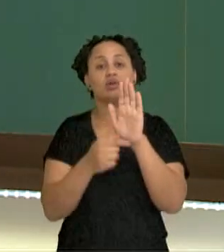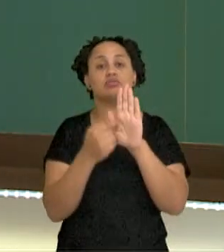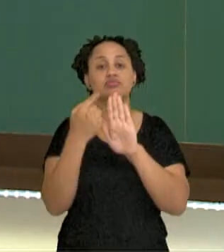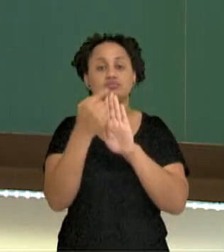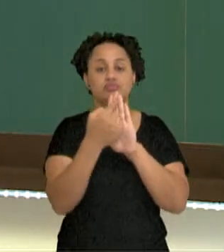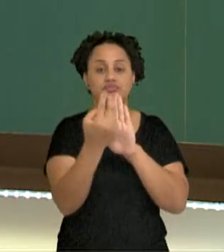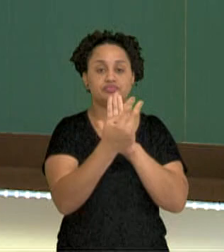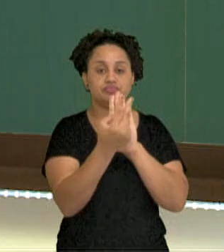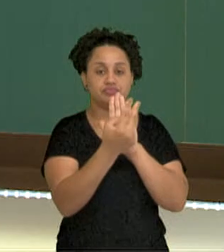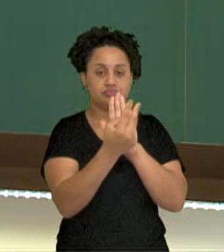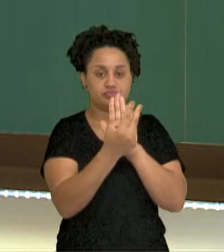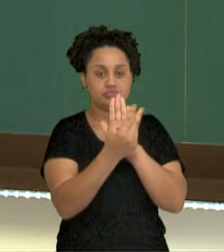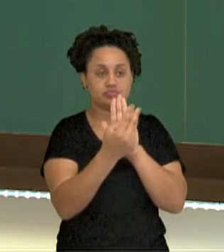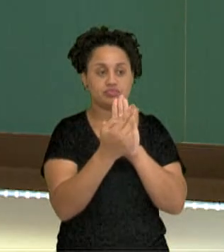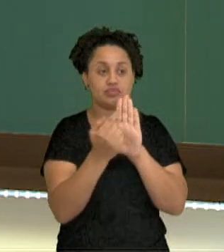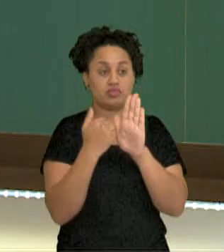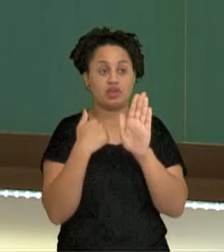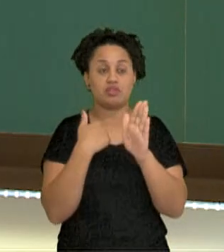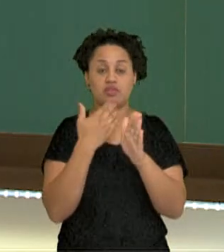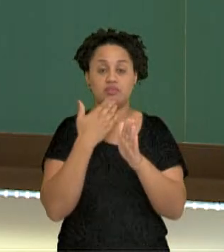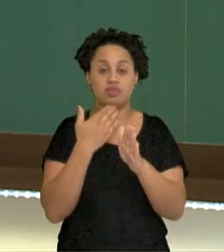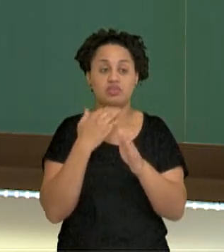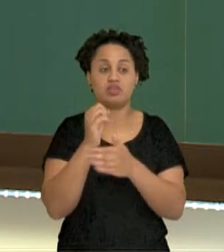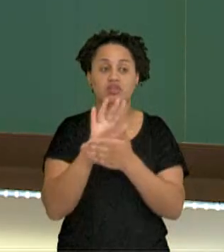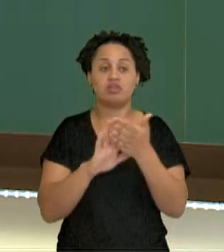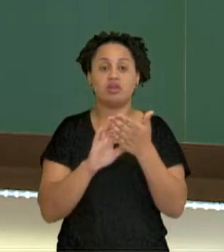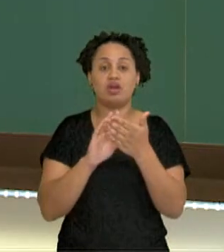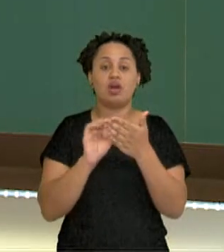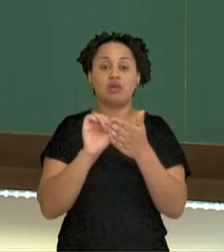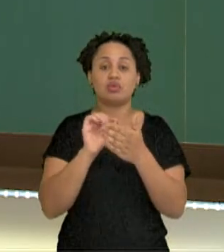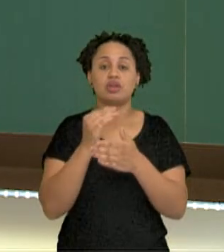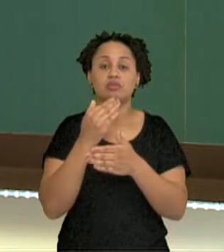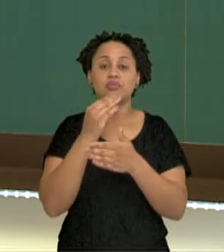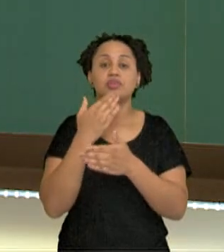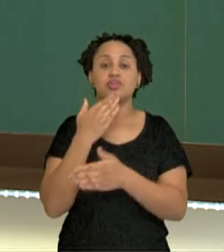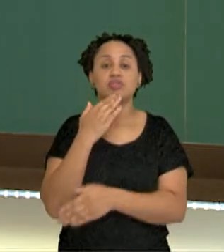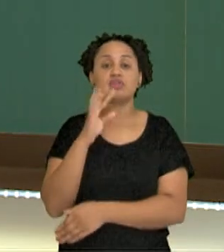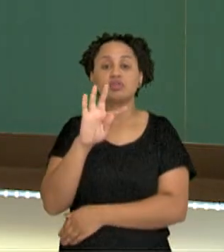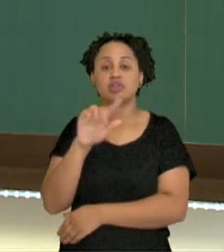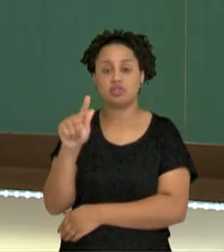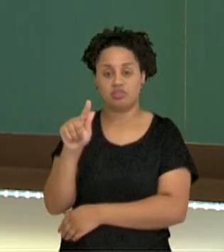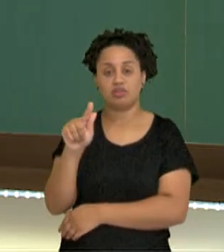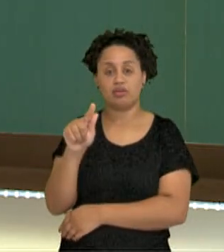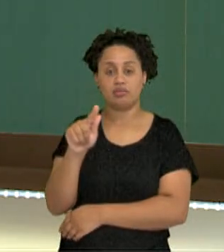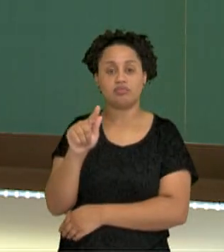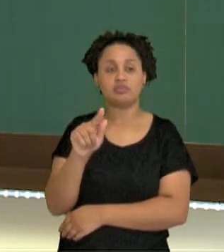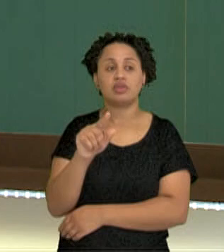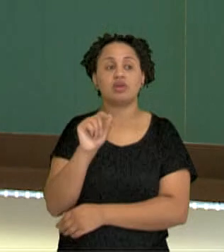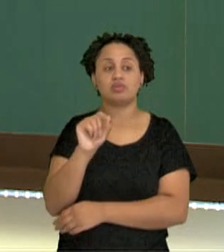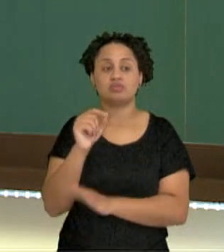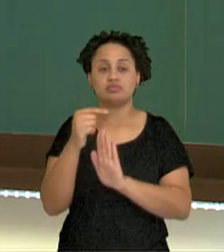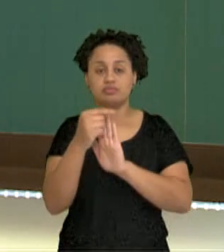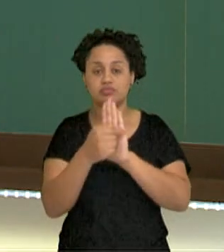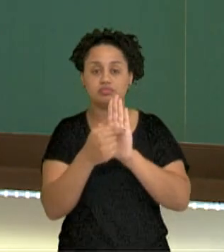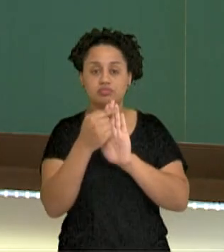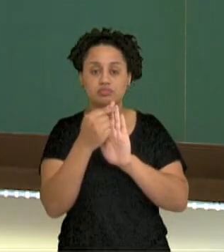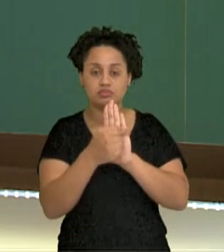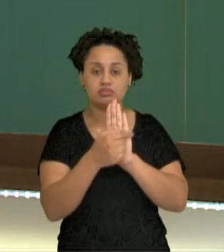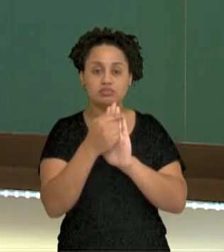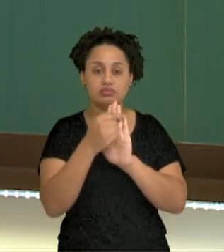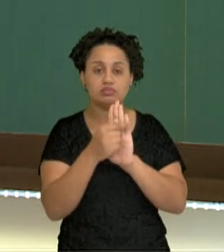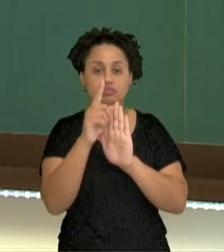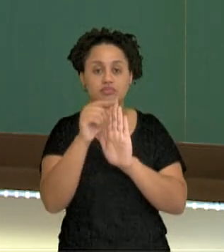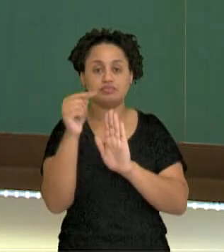segundo quadrante. O exercício está pedindo o valor da tangente. A tangente no segundo quadrante é negativa. Então, está